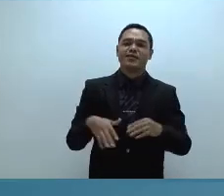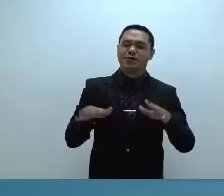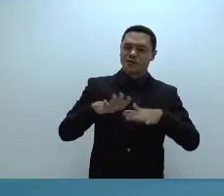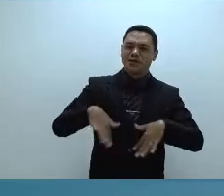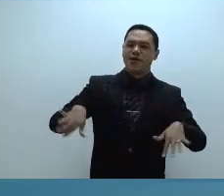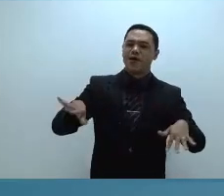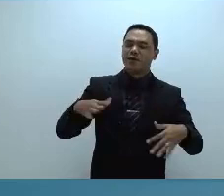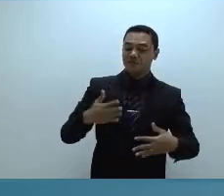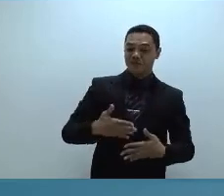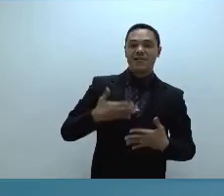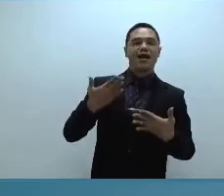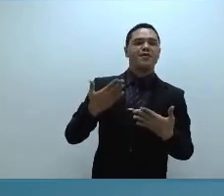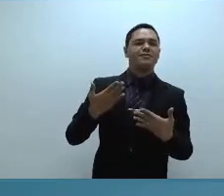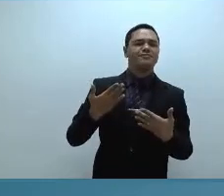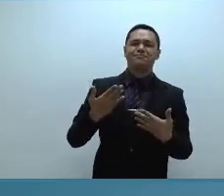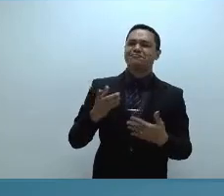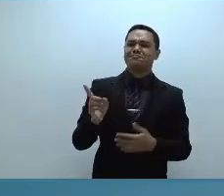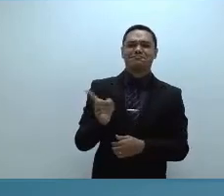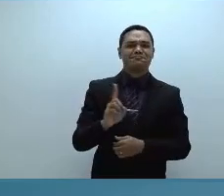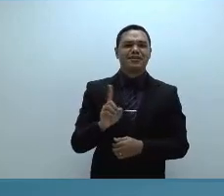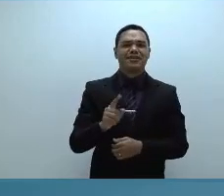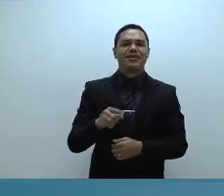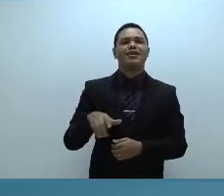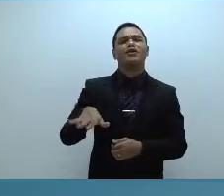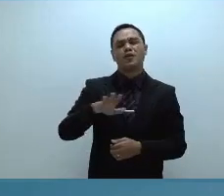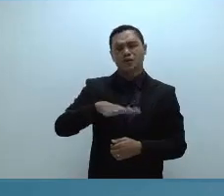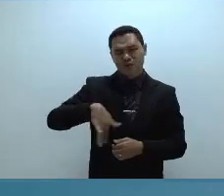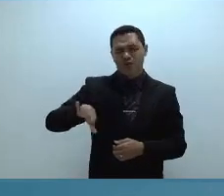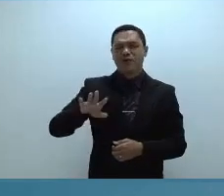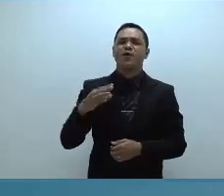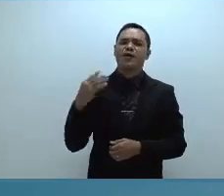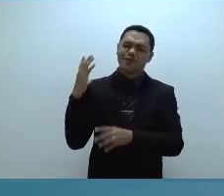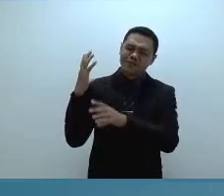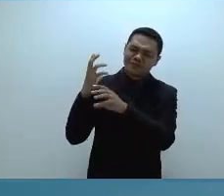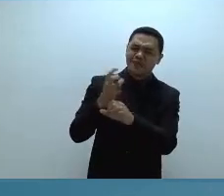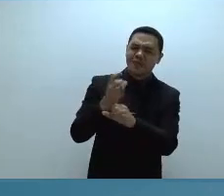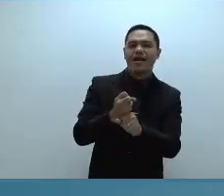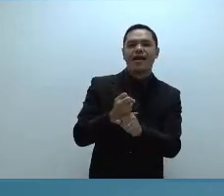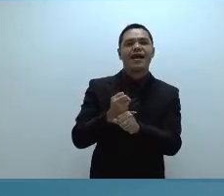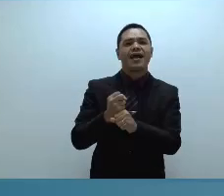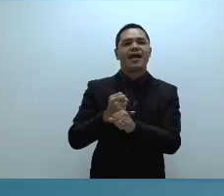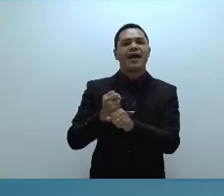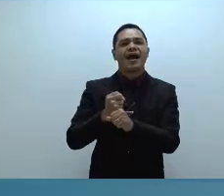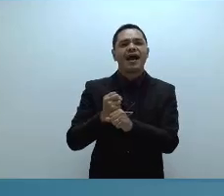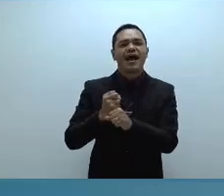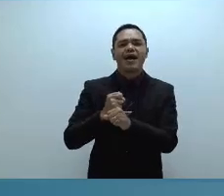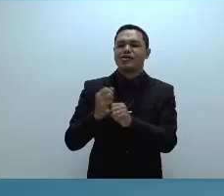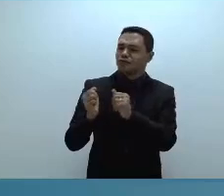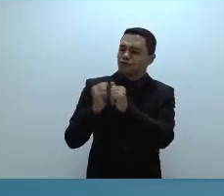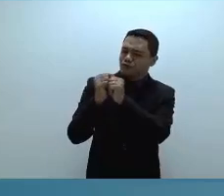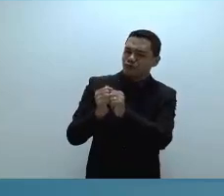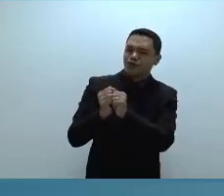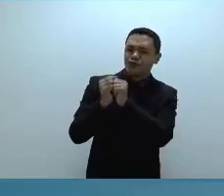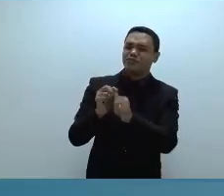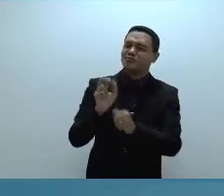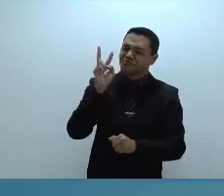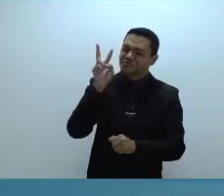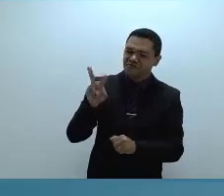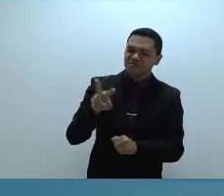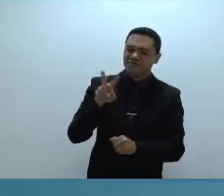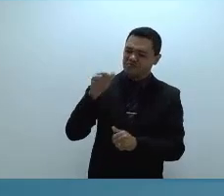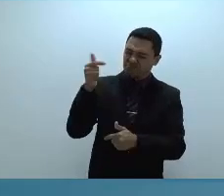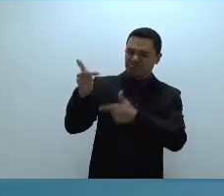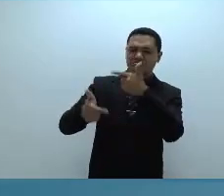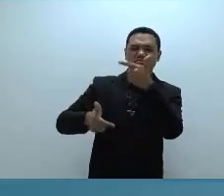uma surpresa, porque nós que já vimos acompanhando há muitos anos o trabalho excelente,